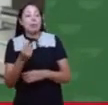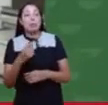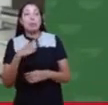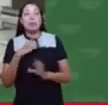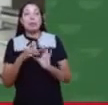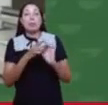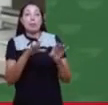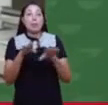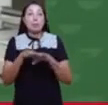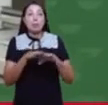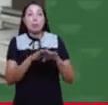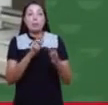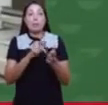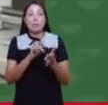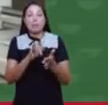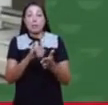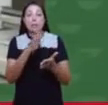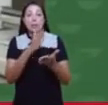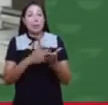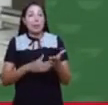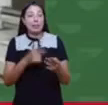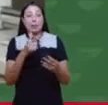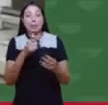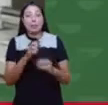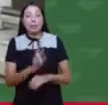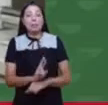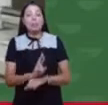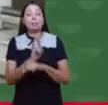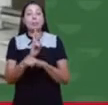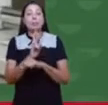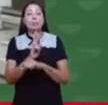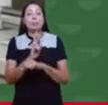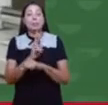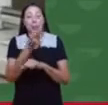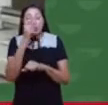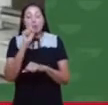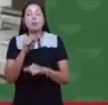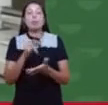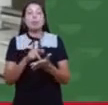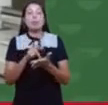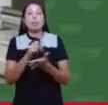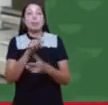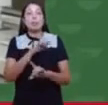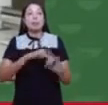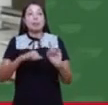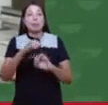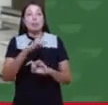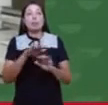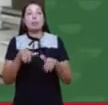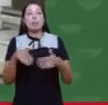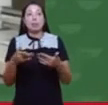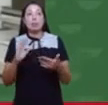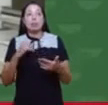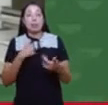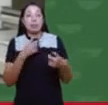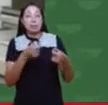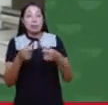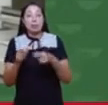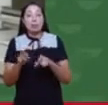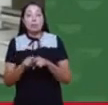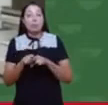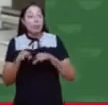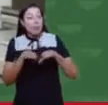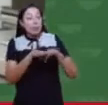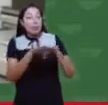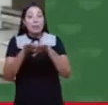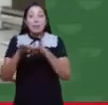uma democracia efetiva se essa metade não tiver representada pelo que ela realmente é na sociedade. Então, nós precisaríamos da